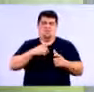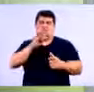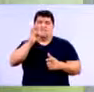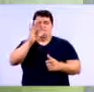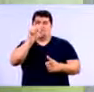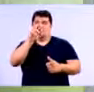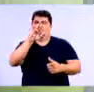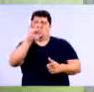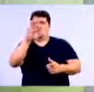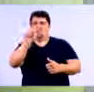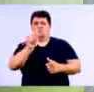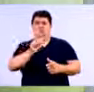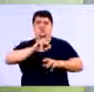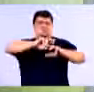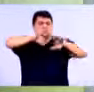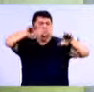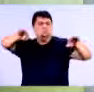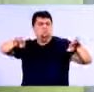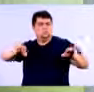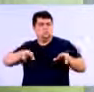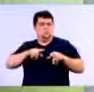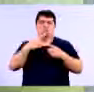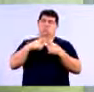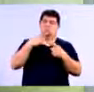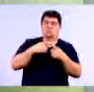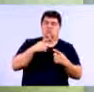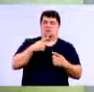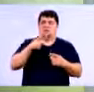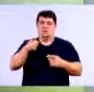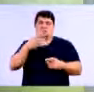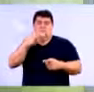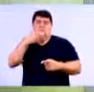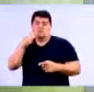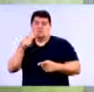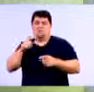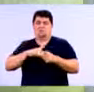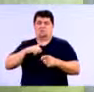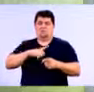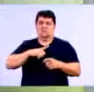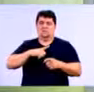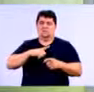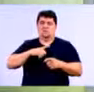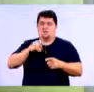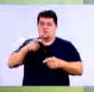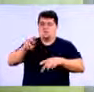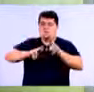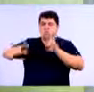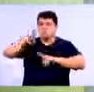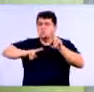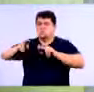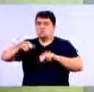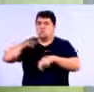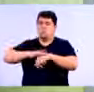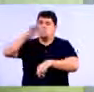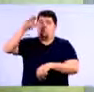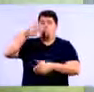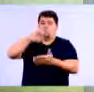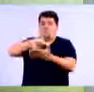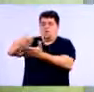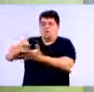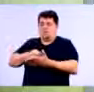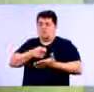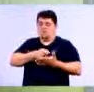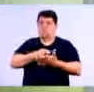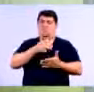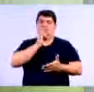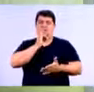que é valor. Quanto maior sua comodidade, necessariamente maior vai ser o valor que você paga por esse serviço. E aí você aplicou 1 milhão,